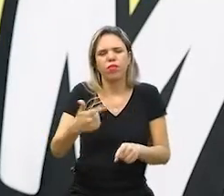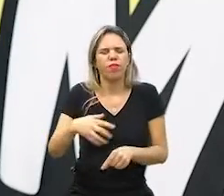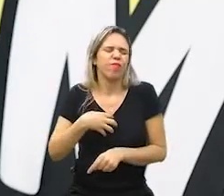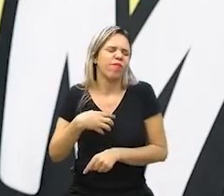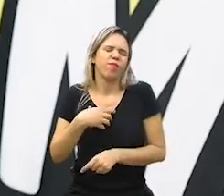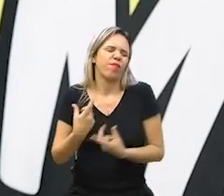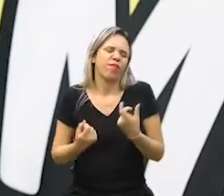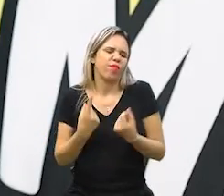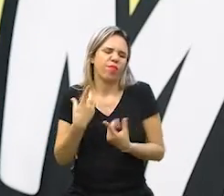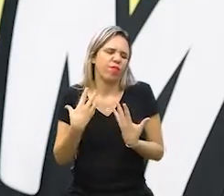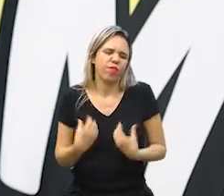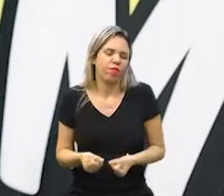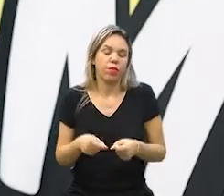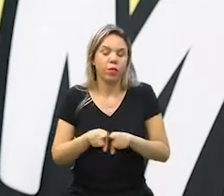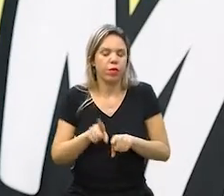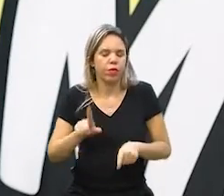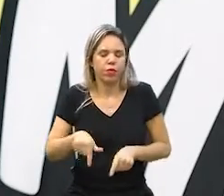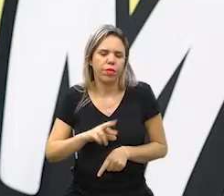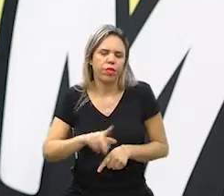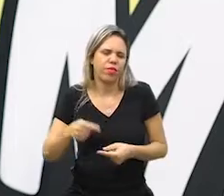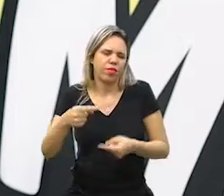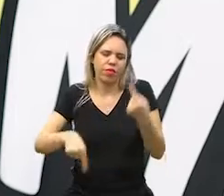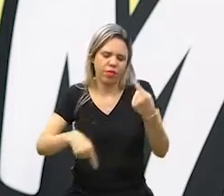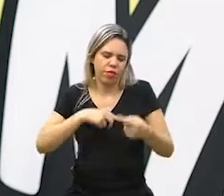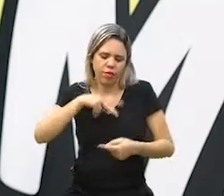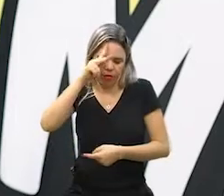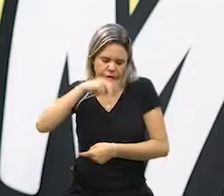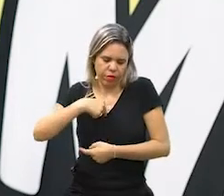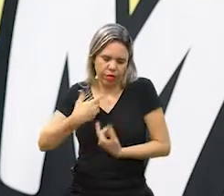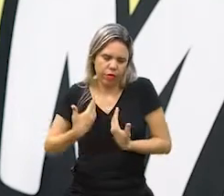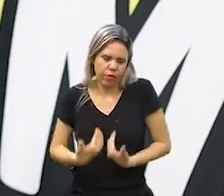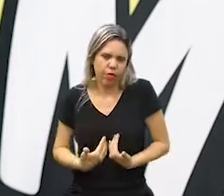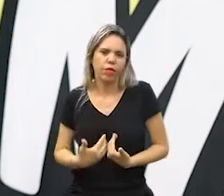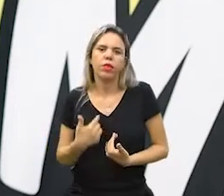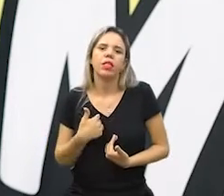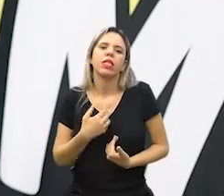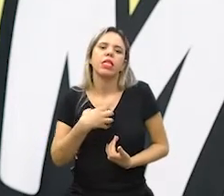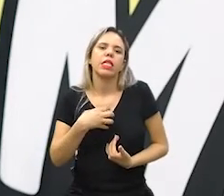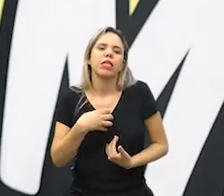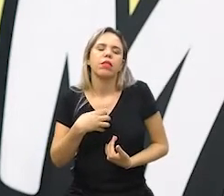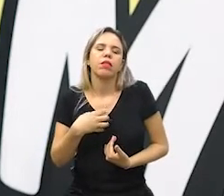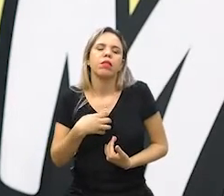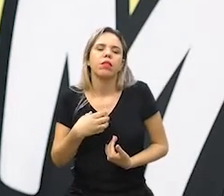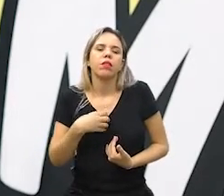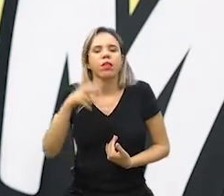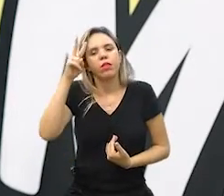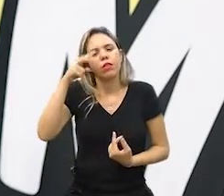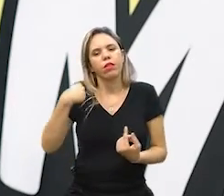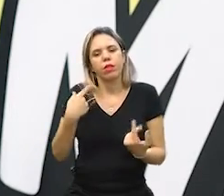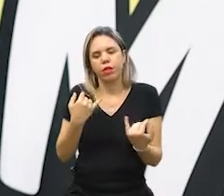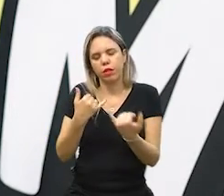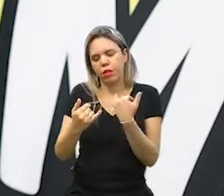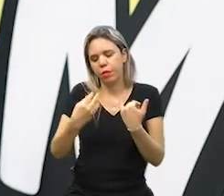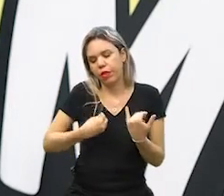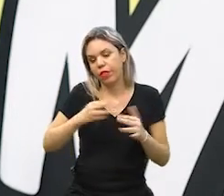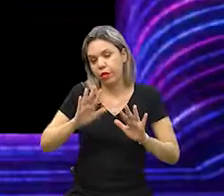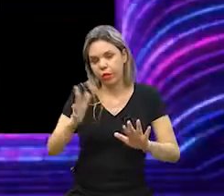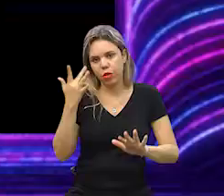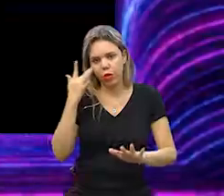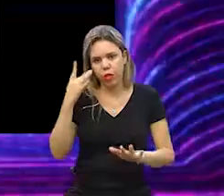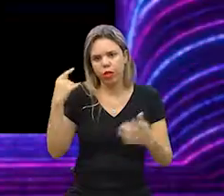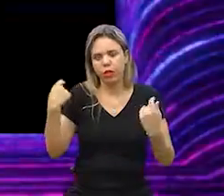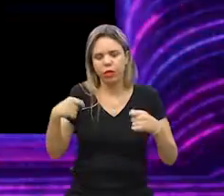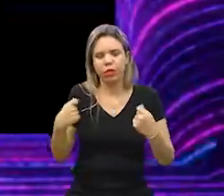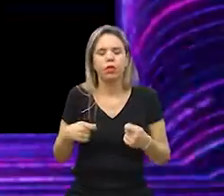se sente bem com isso. E essa é uma parte que não tem muito a ver comigo, com a minha maneira de ser, com a história da minha vida. Mas eu achei